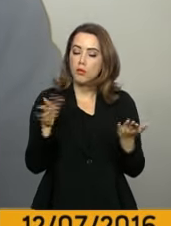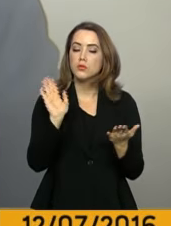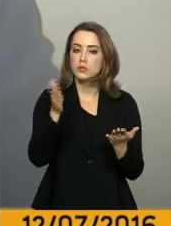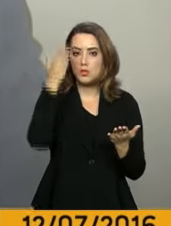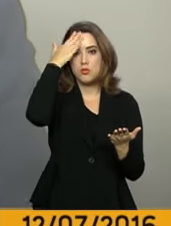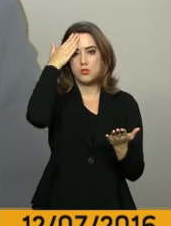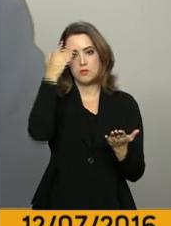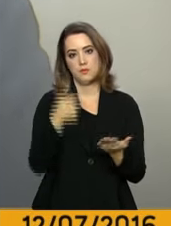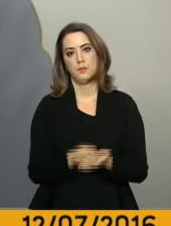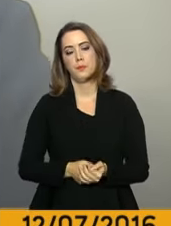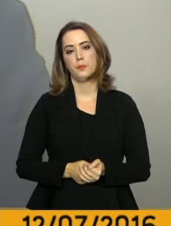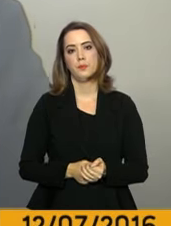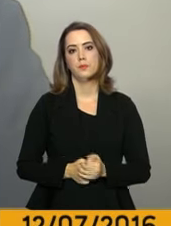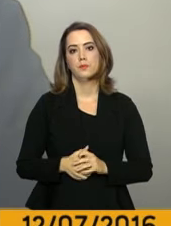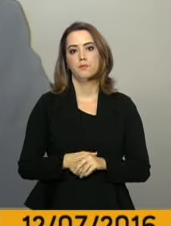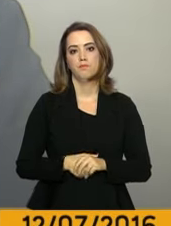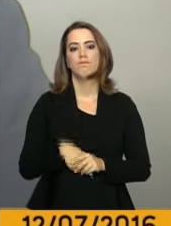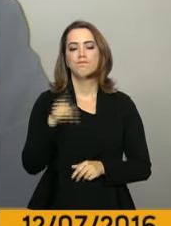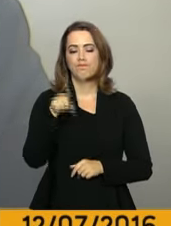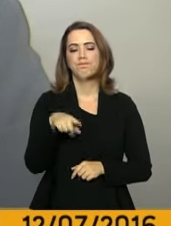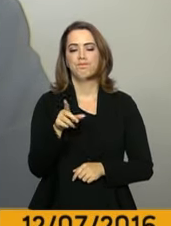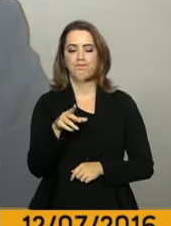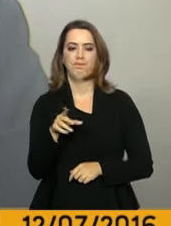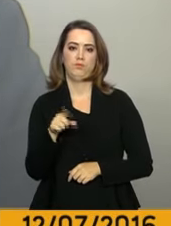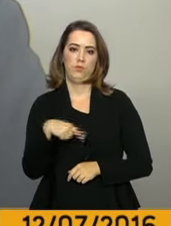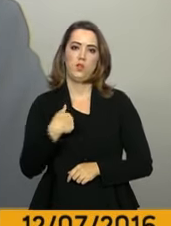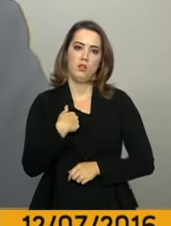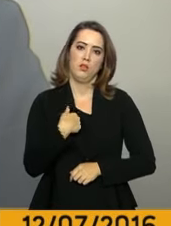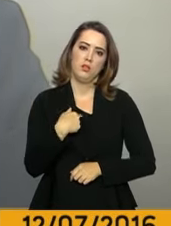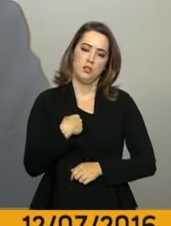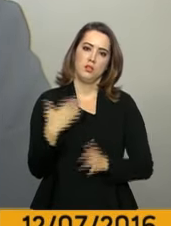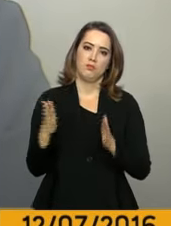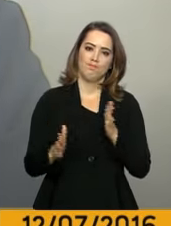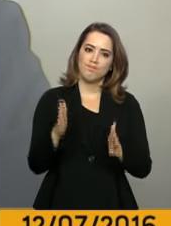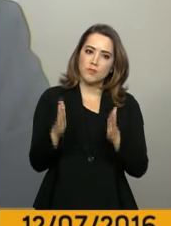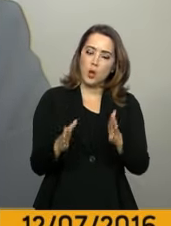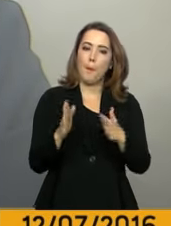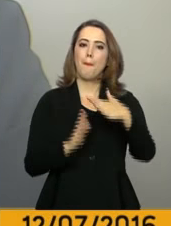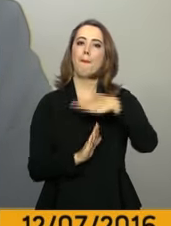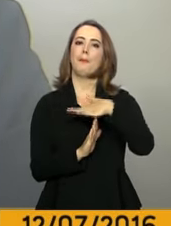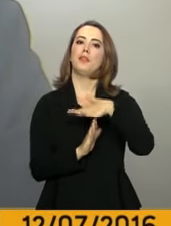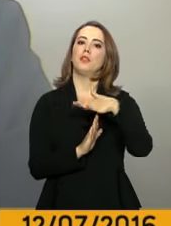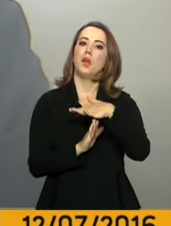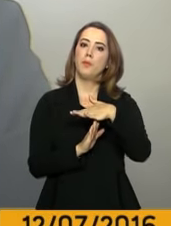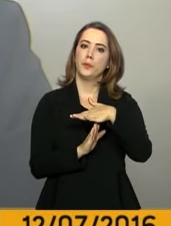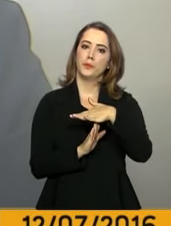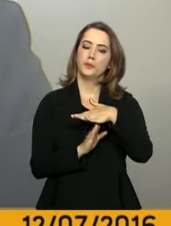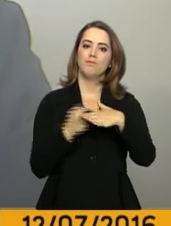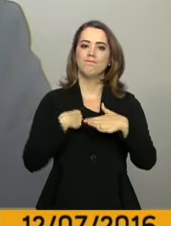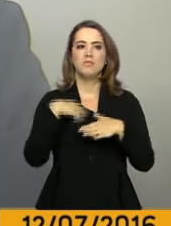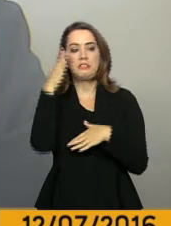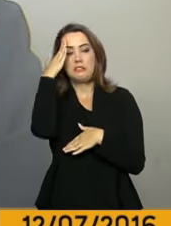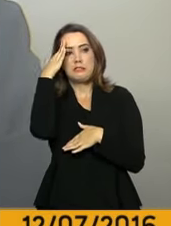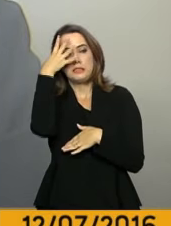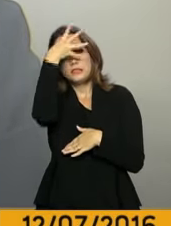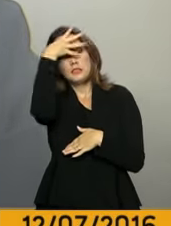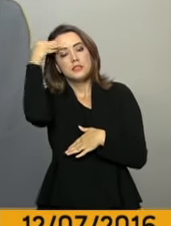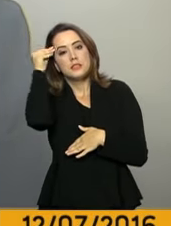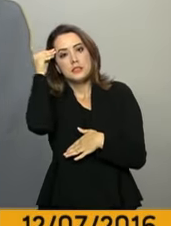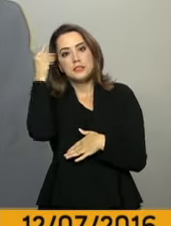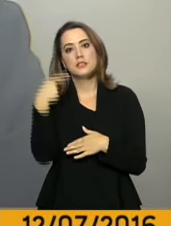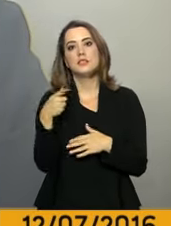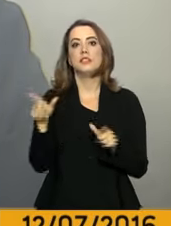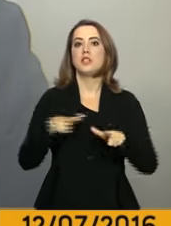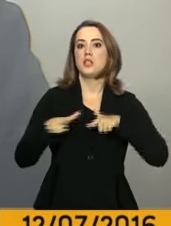e eh evidentemente eu estou numa situação de internidade mas às vezes me esqueço disso e ajo como efetivo